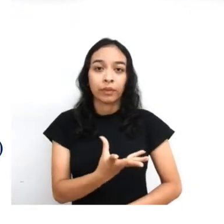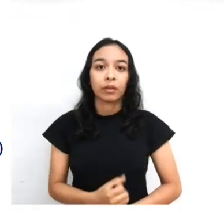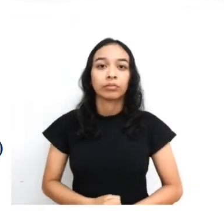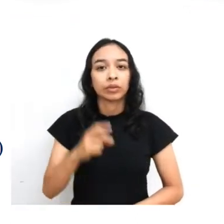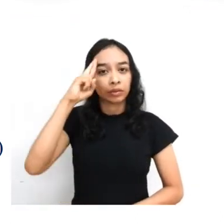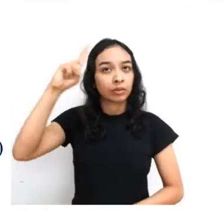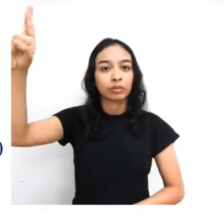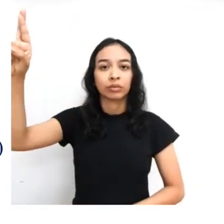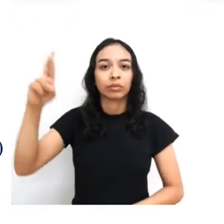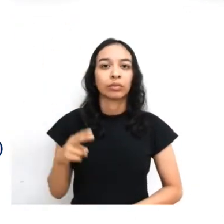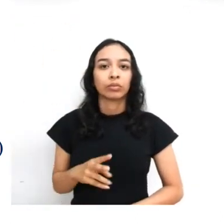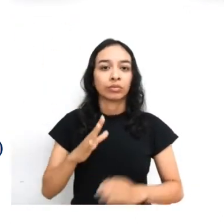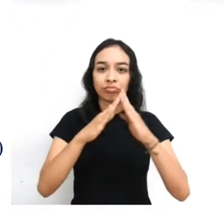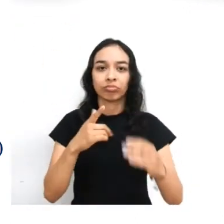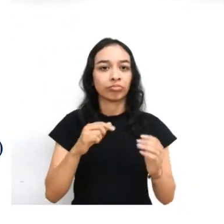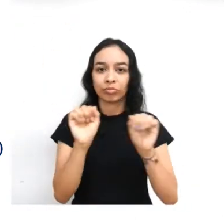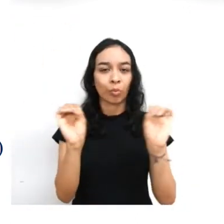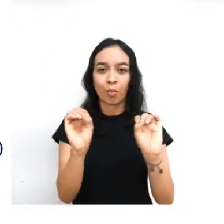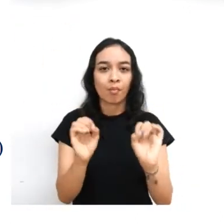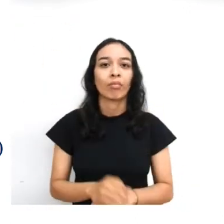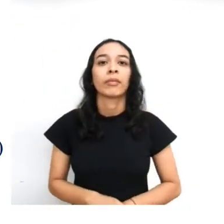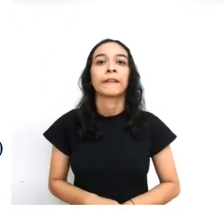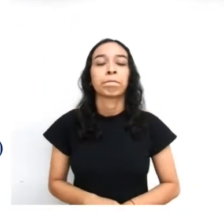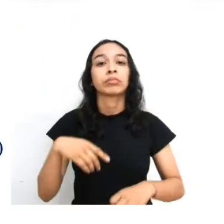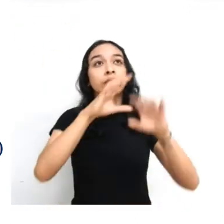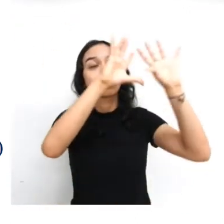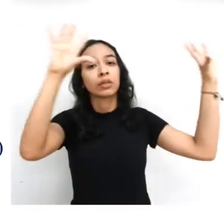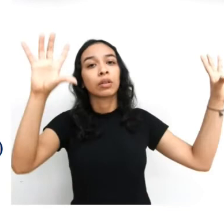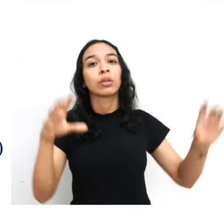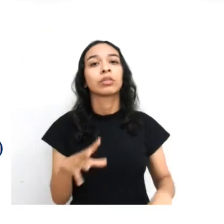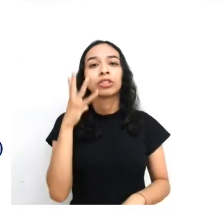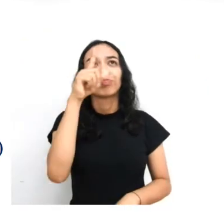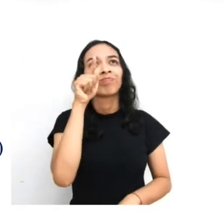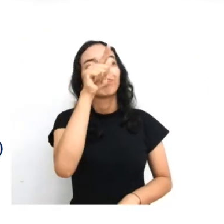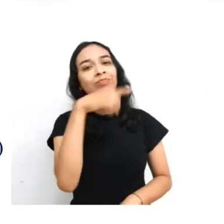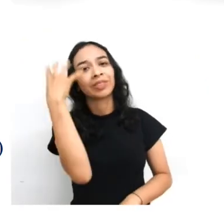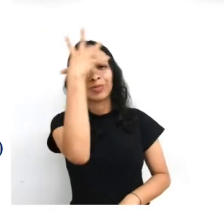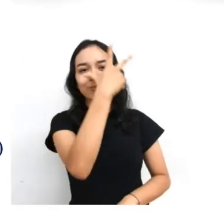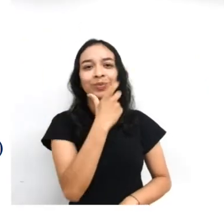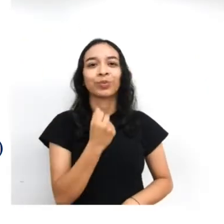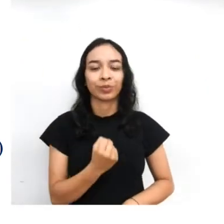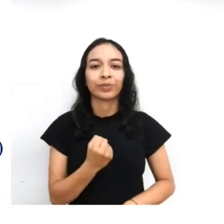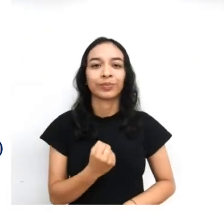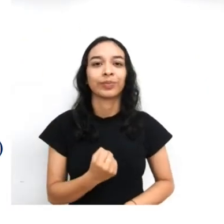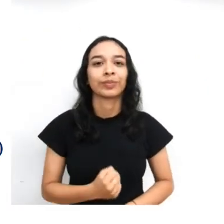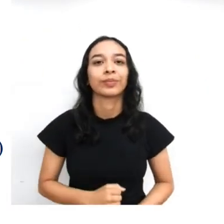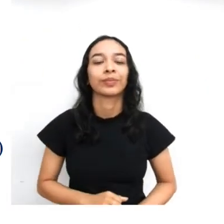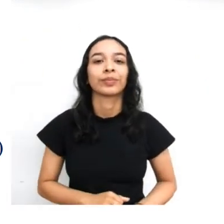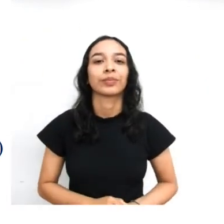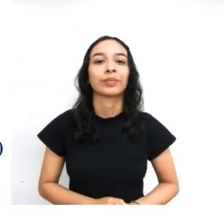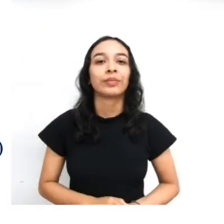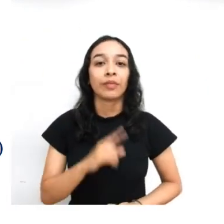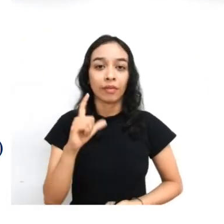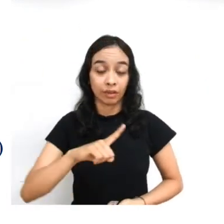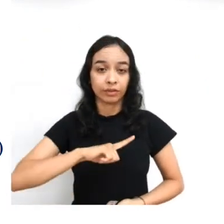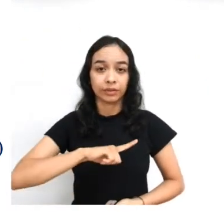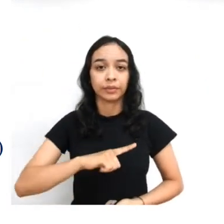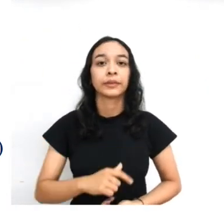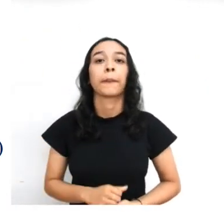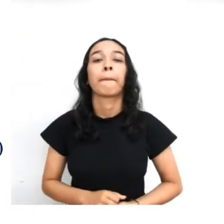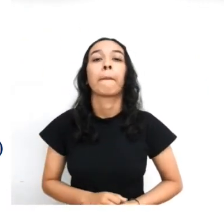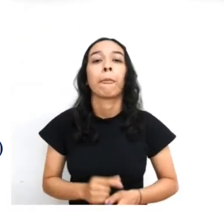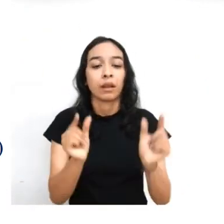não estavas em casa. Ó céu, estás tão bonito. Neste caso, nós temos aqui